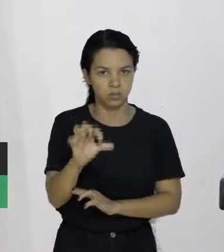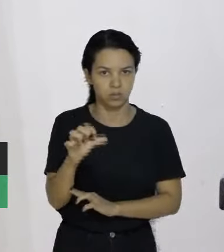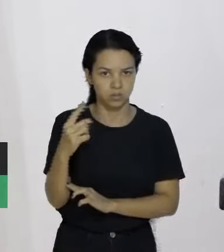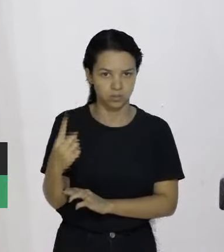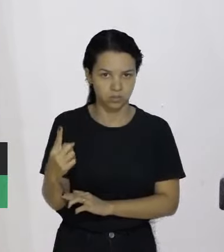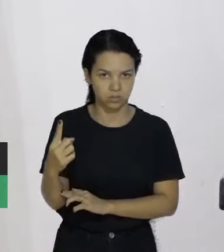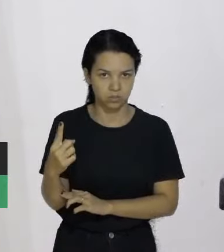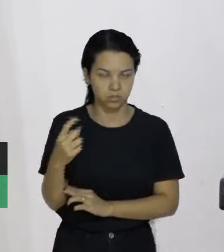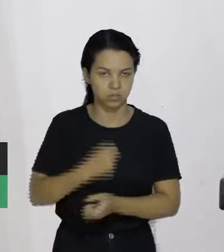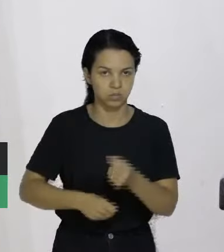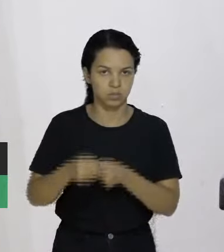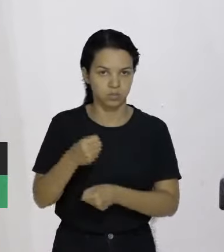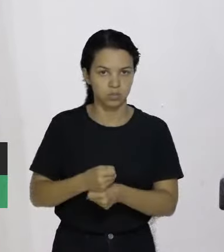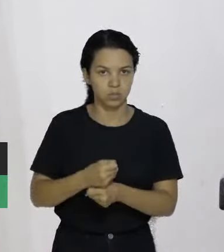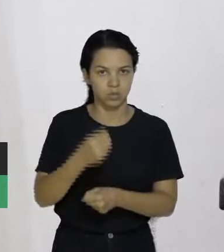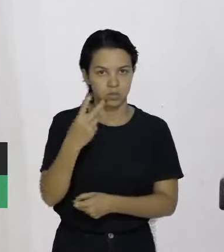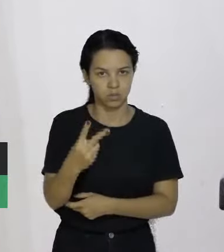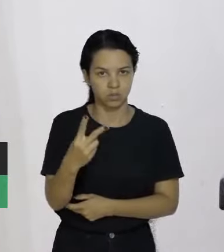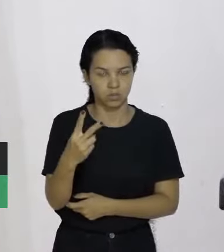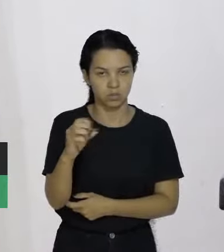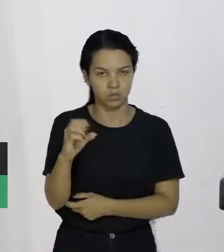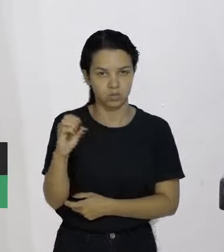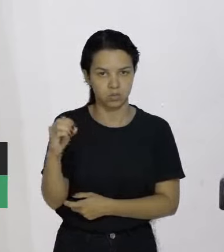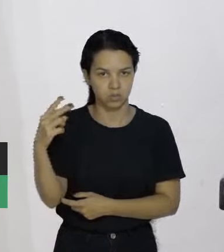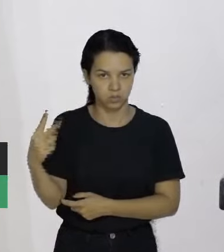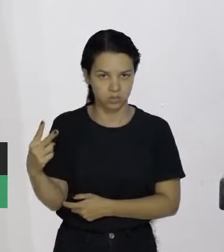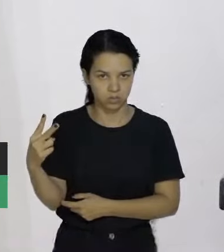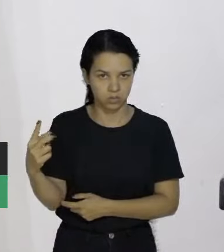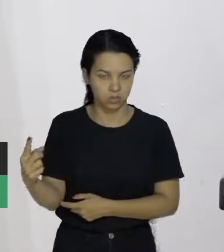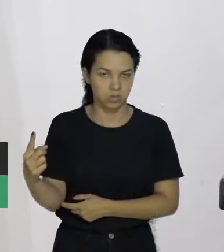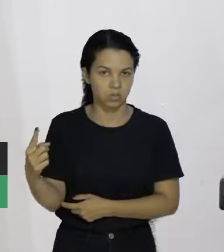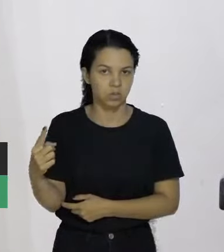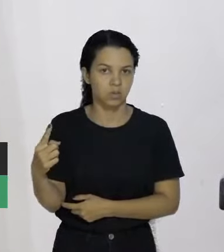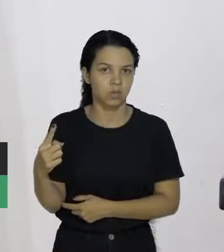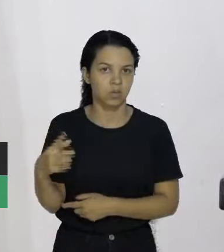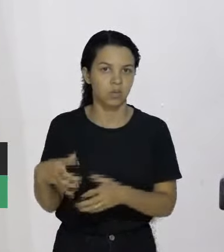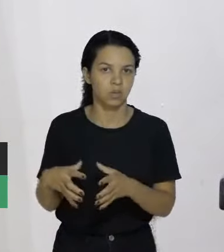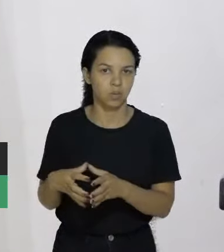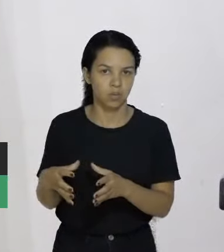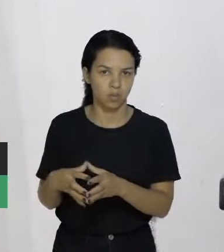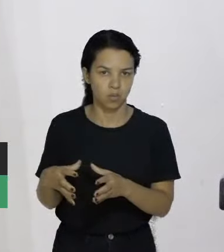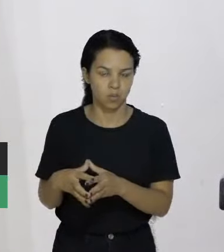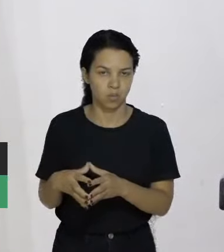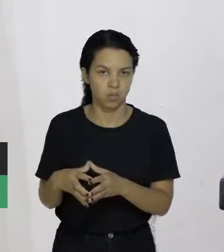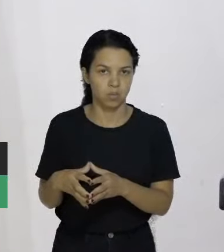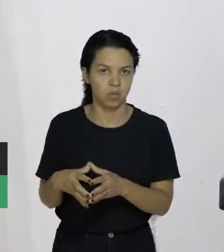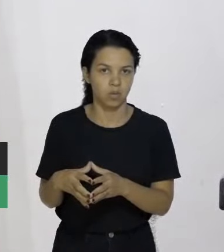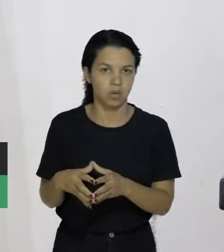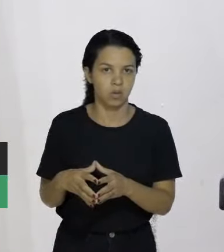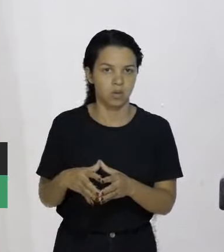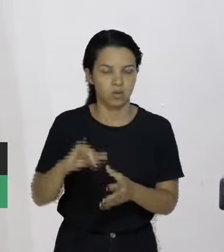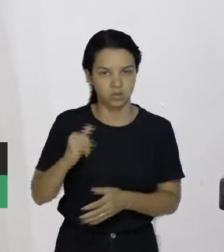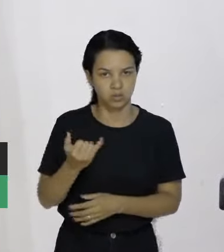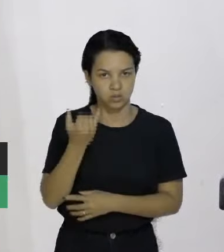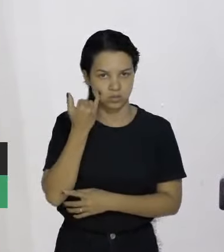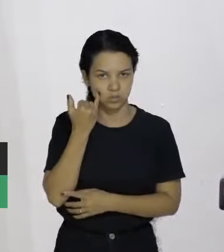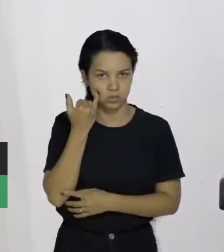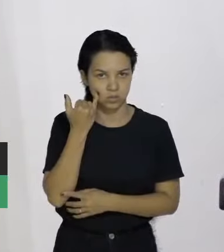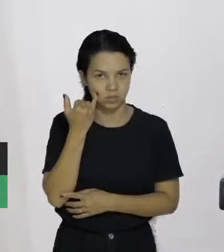2021 do meu companheiro de bancada o deputado Jessé Lopes que trata